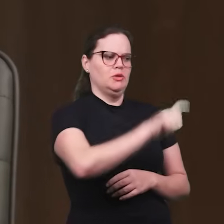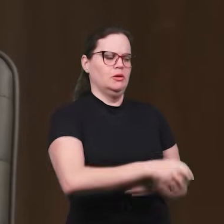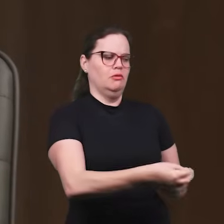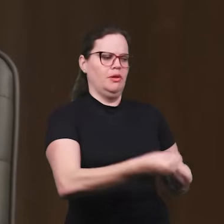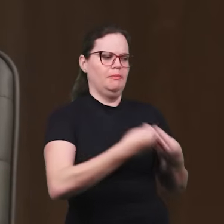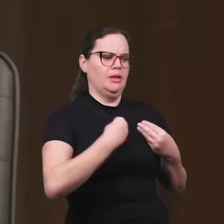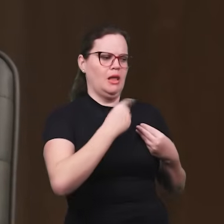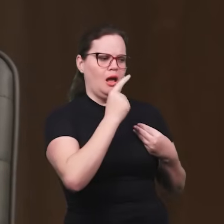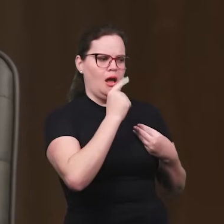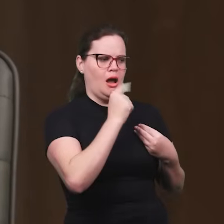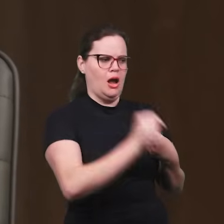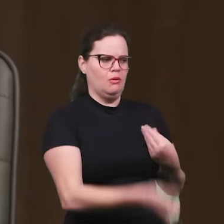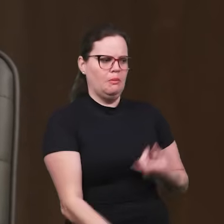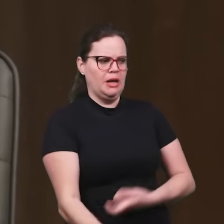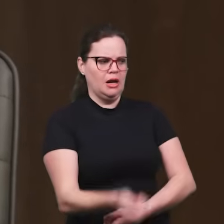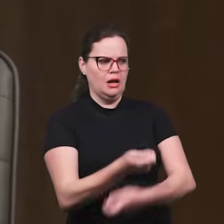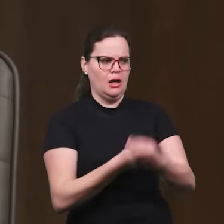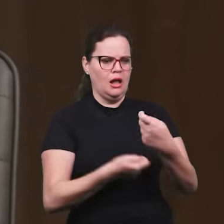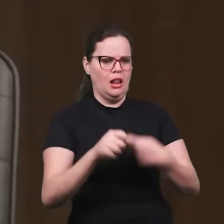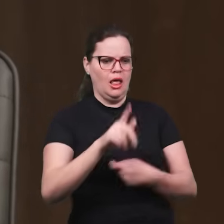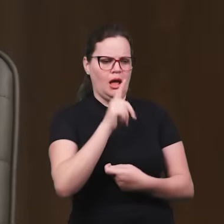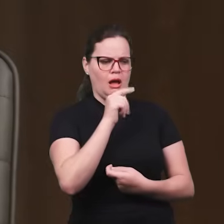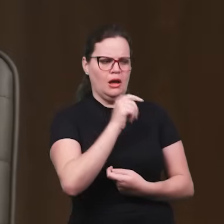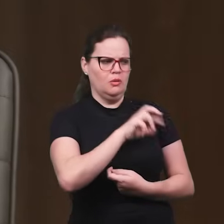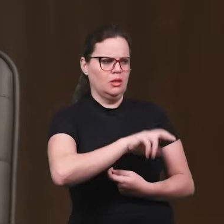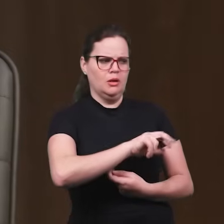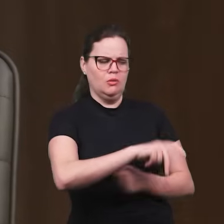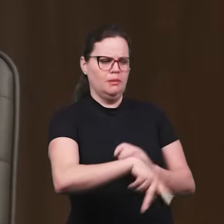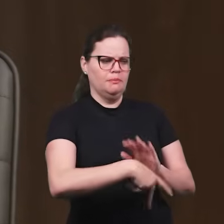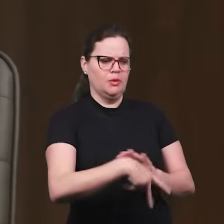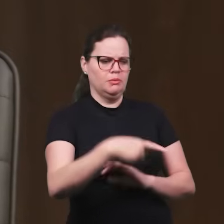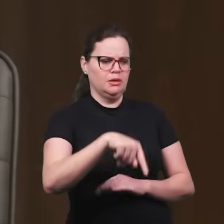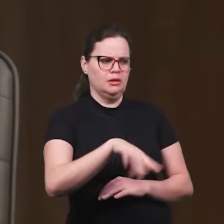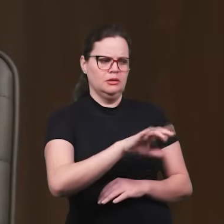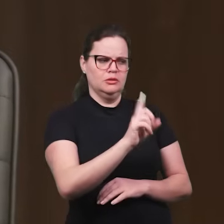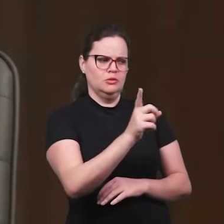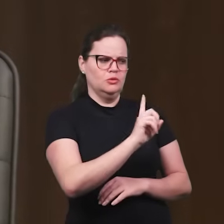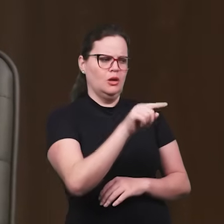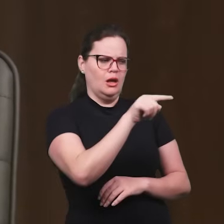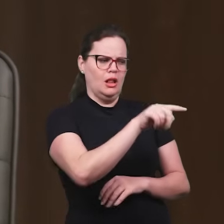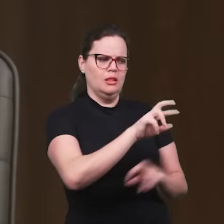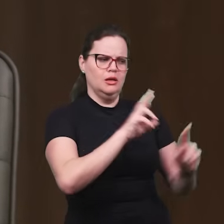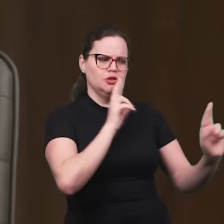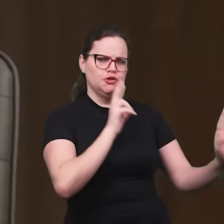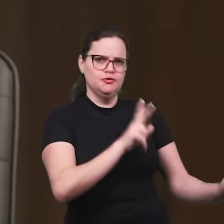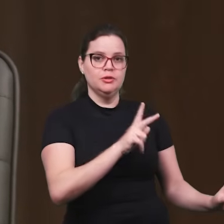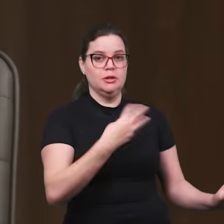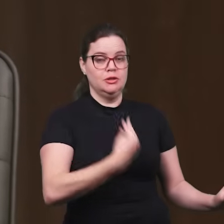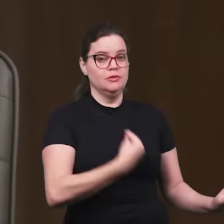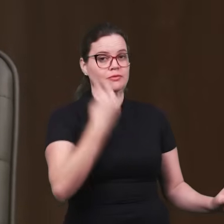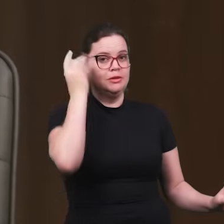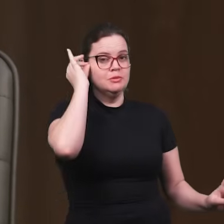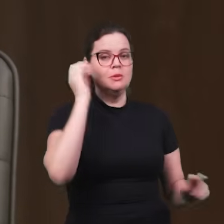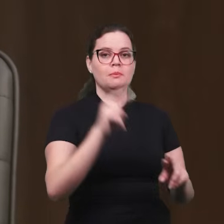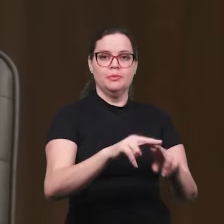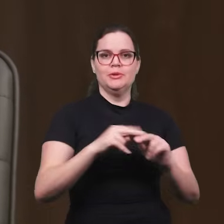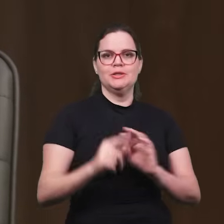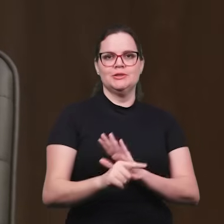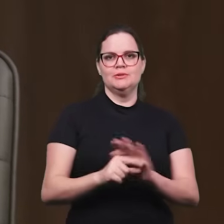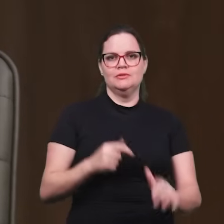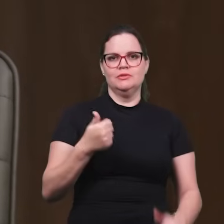a água do poço, não era uma água para essa vida, mas que ali era algo espiritual. Tanto é que no